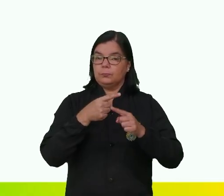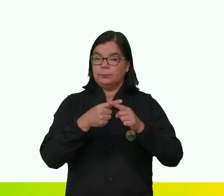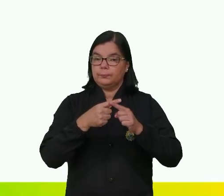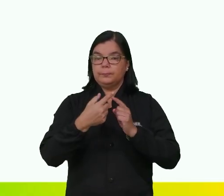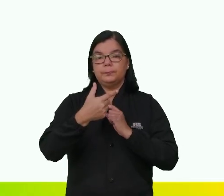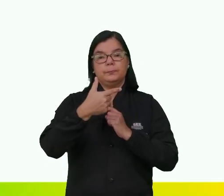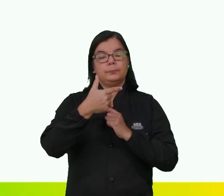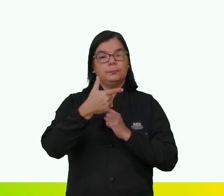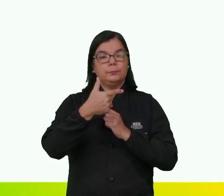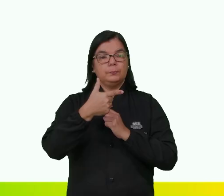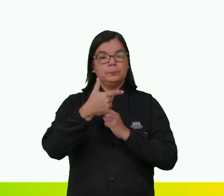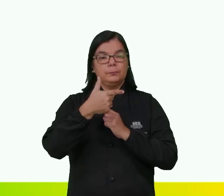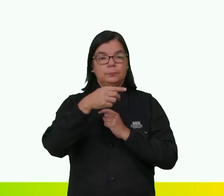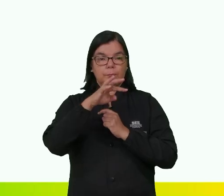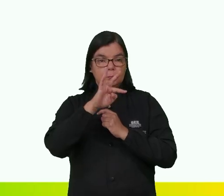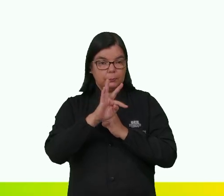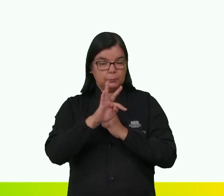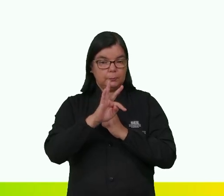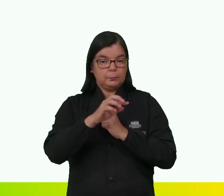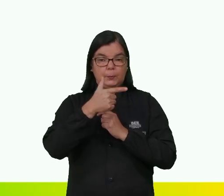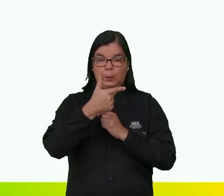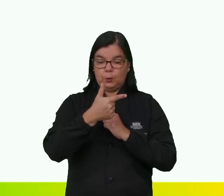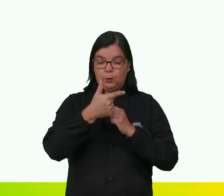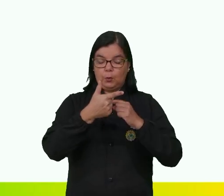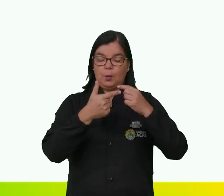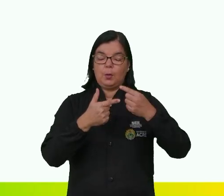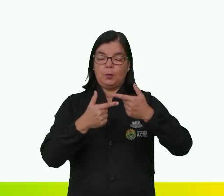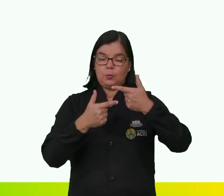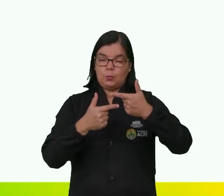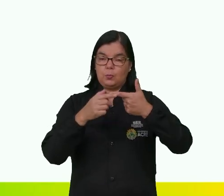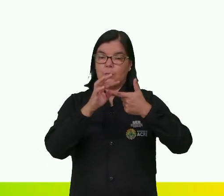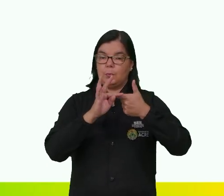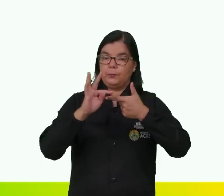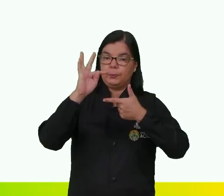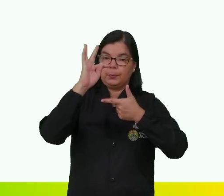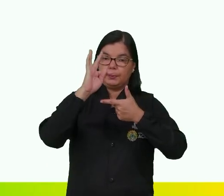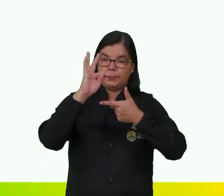t. Então, deixa eu apagar aqui.